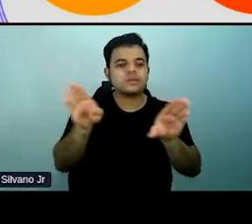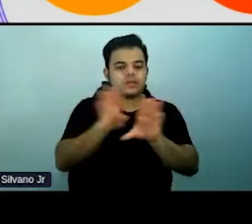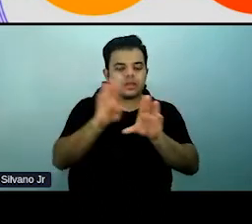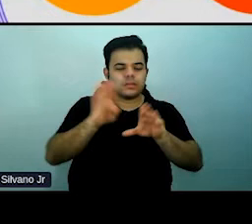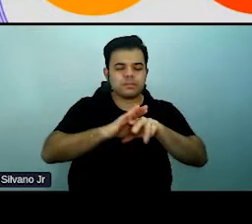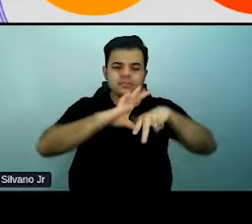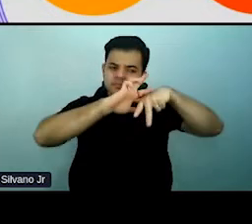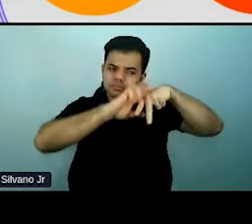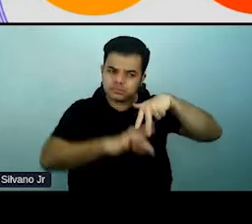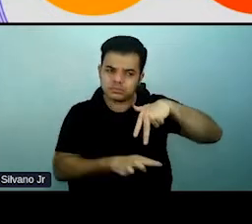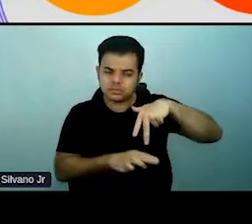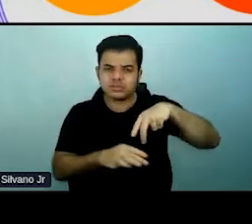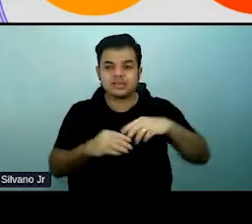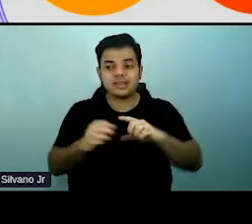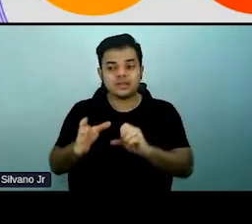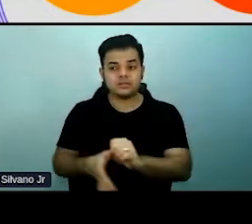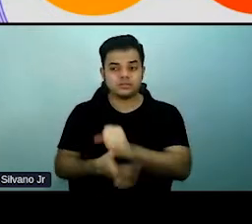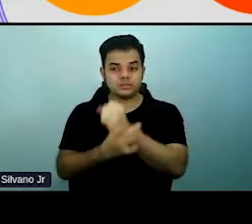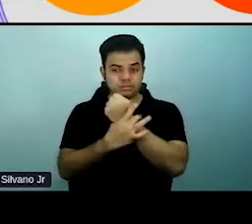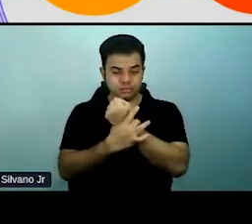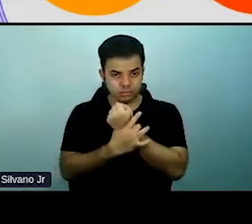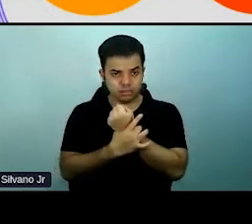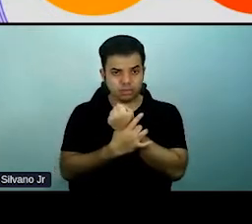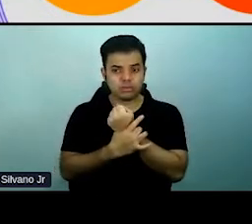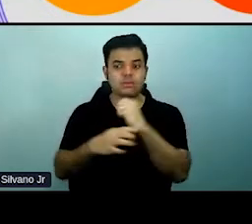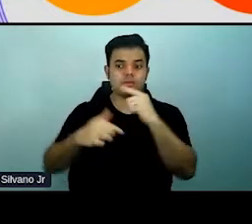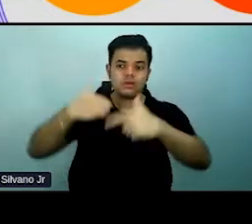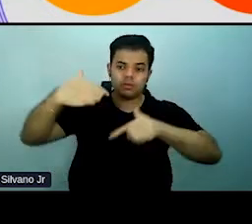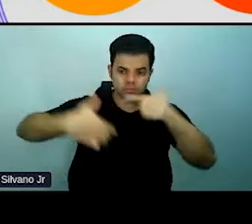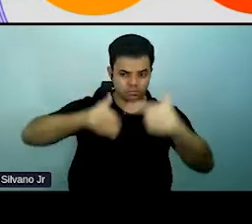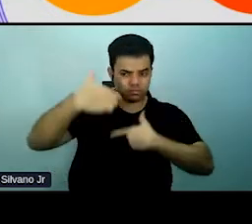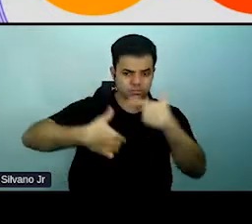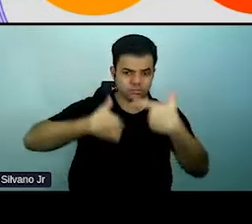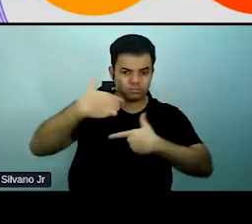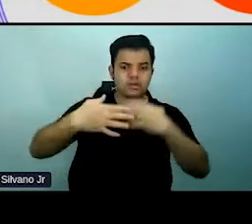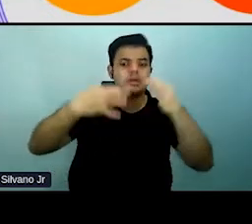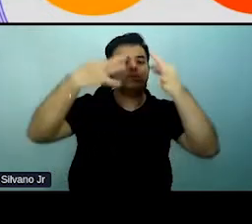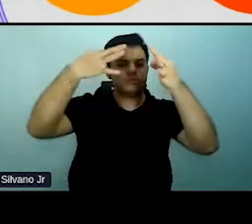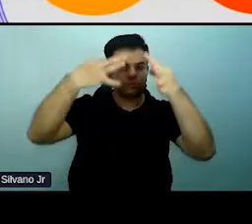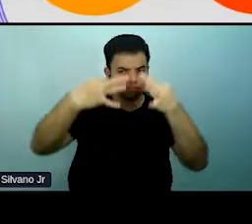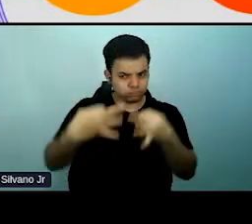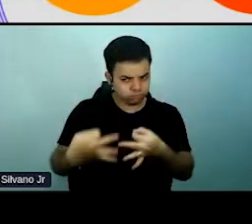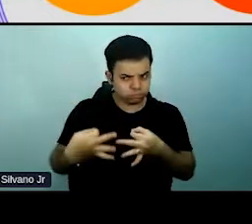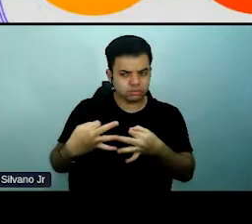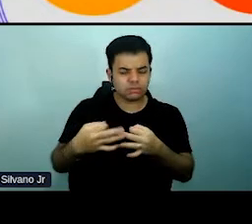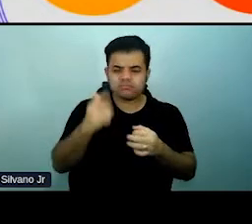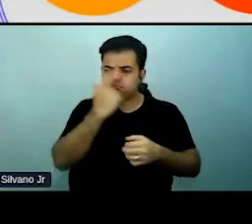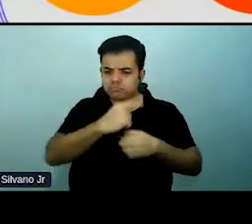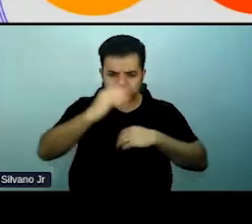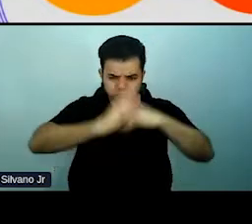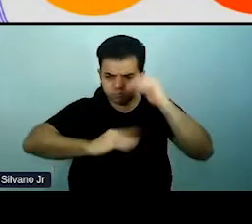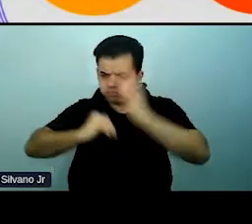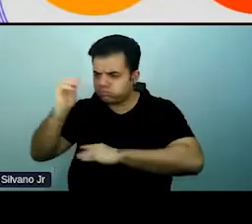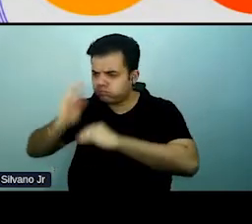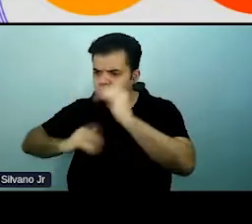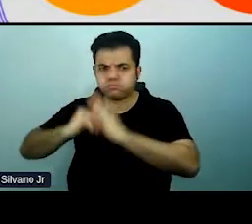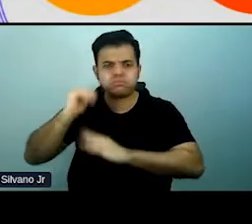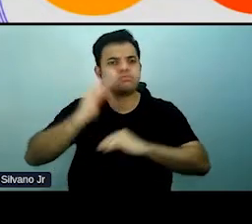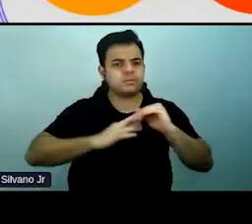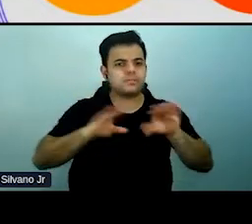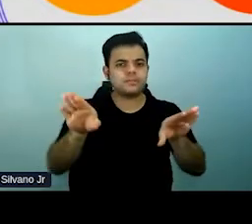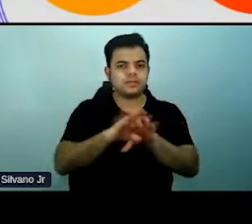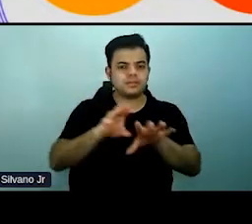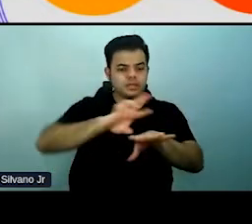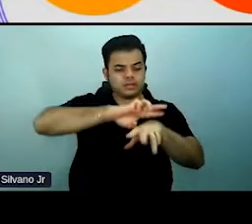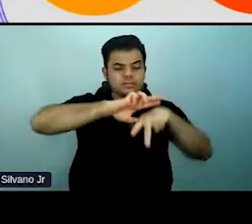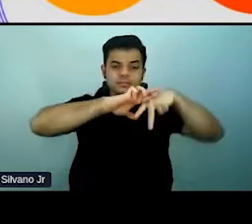um ambiente o mais seguro possível para que as pessoas possam ser elas mesmas e tenha esse cuidado, a questão da diversidade